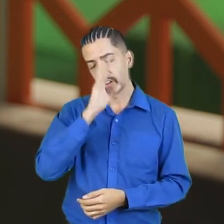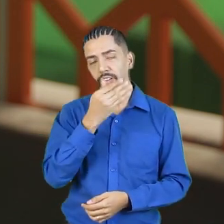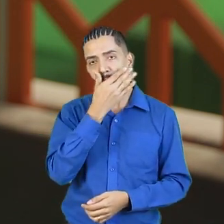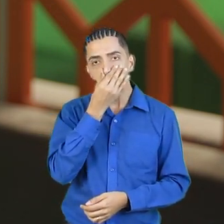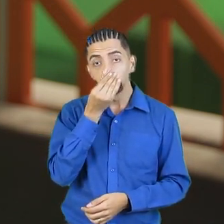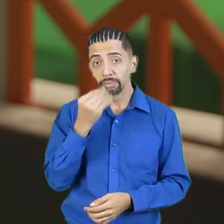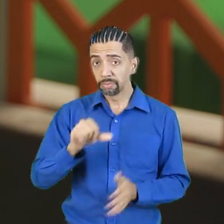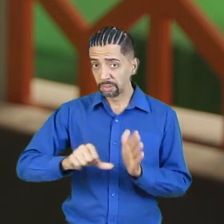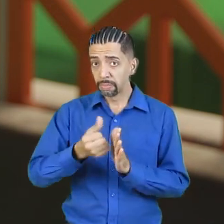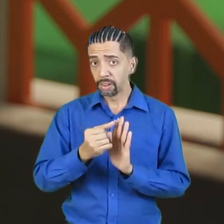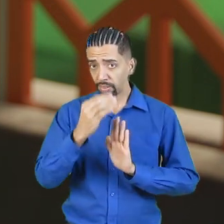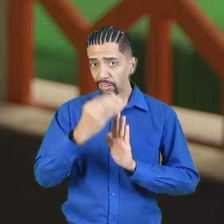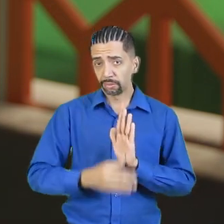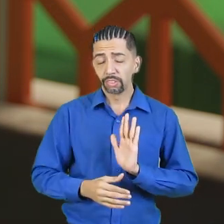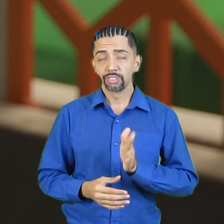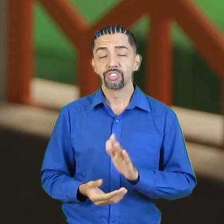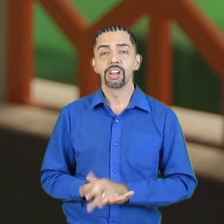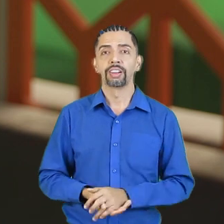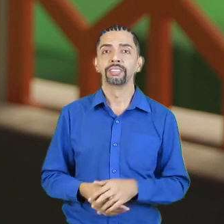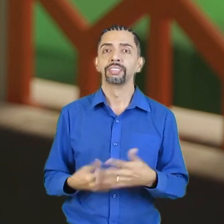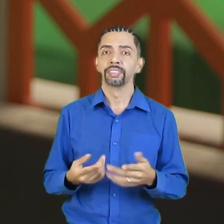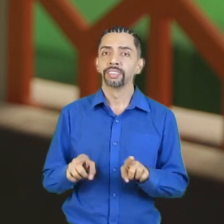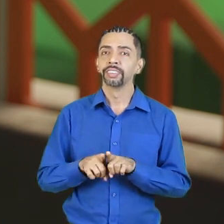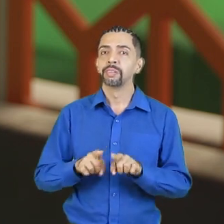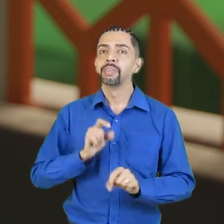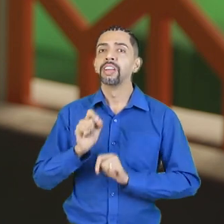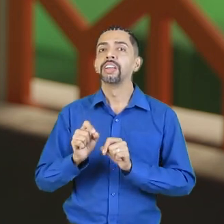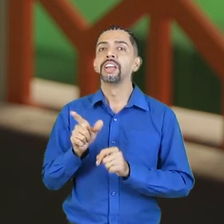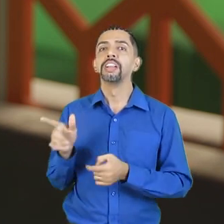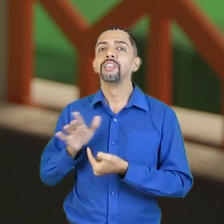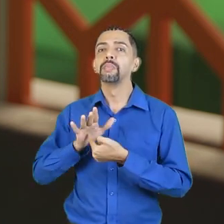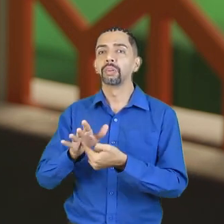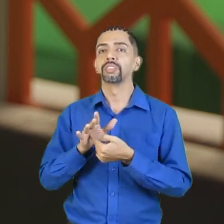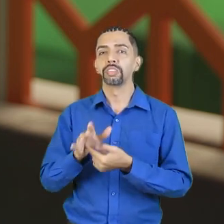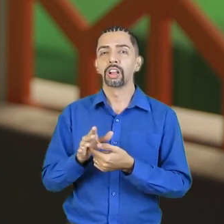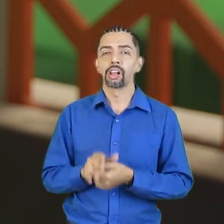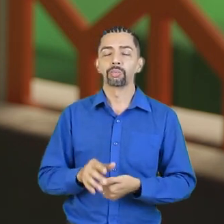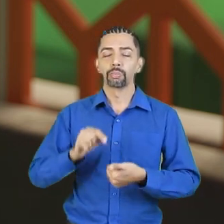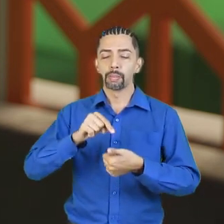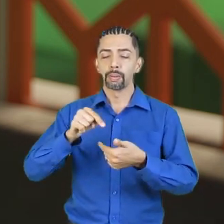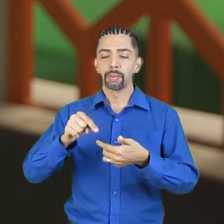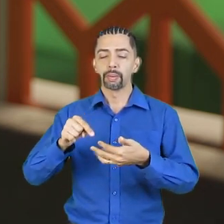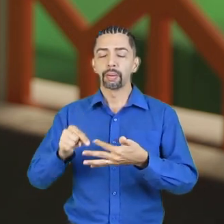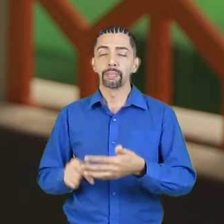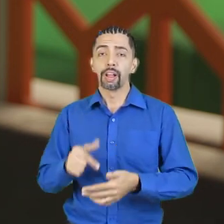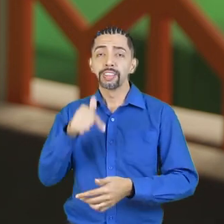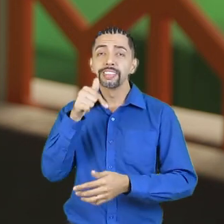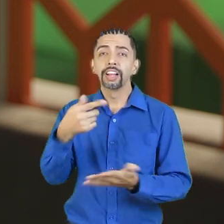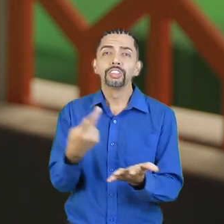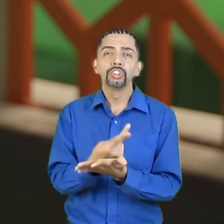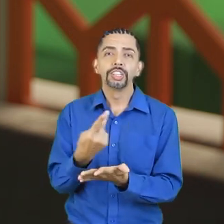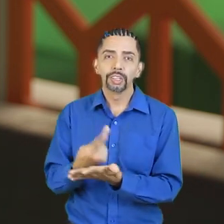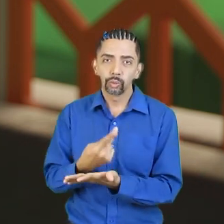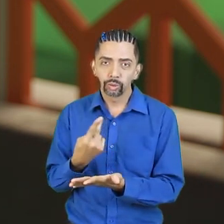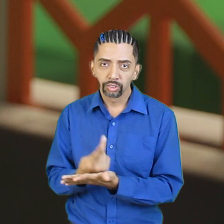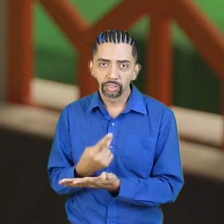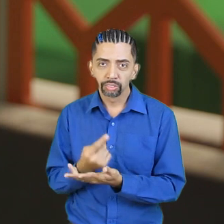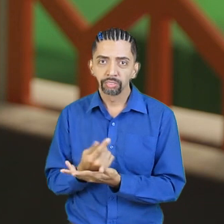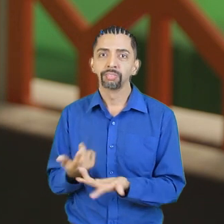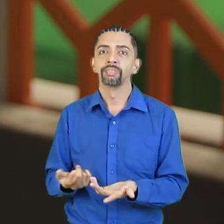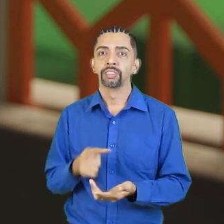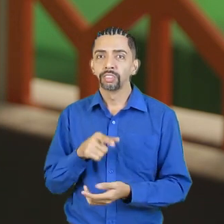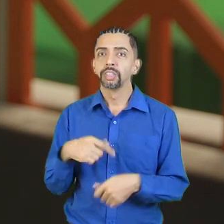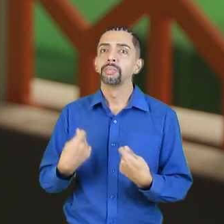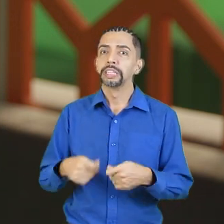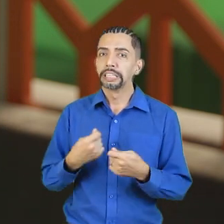mas também do seu entorno. E ainda, tem 7 pecados capitais que você não pode abrir mão deles, que eu tenho